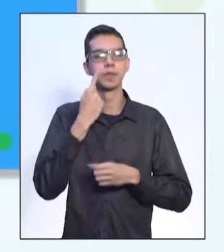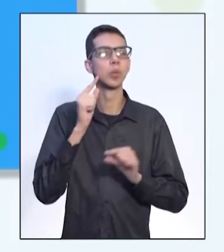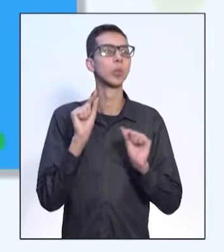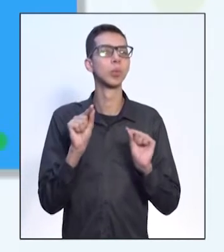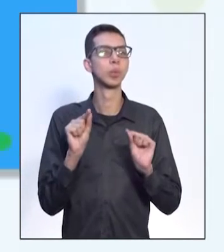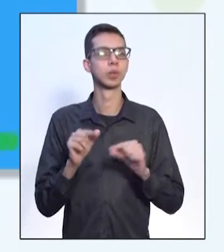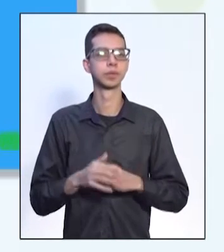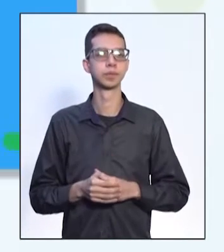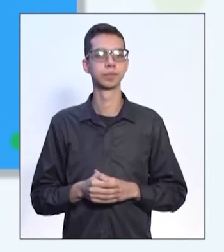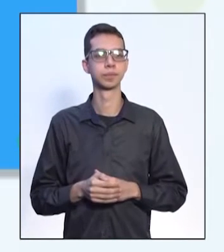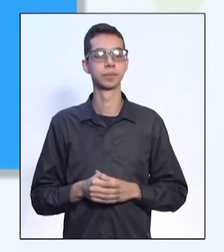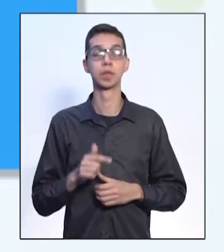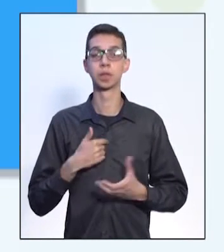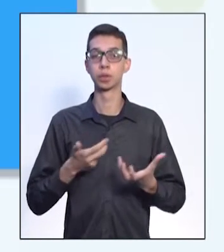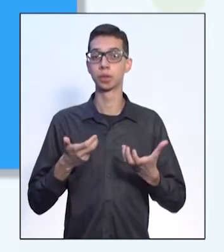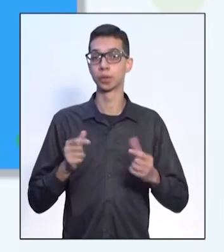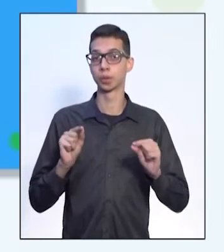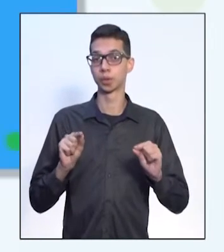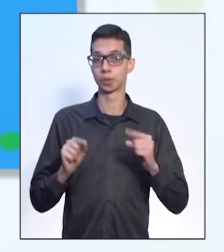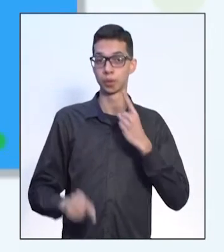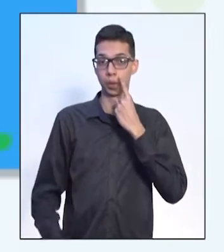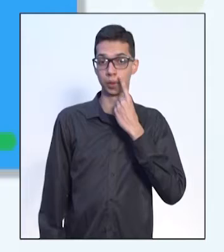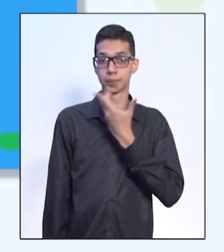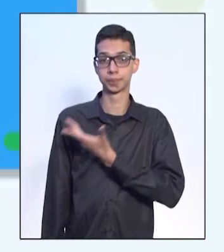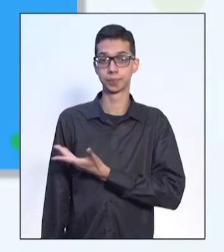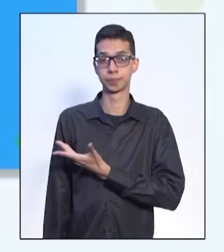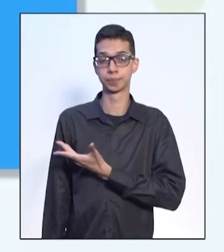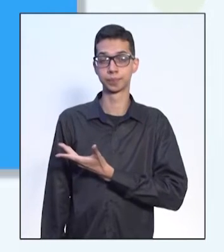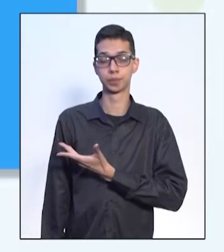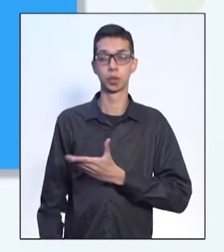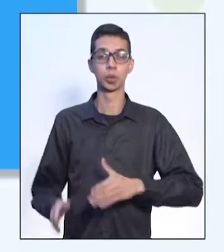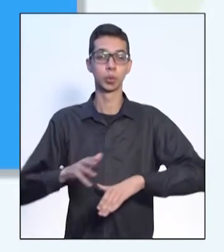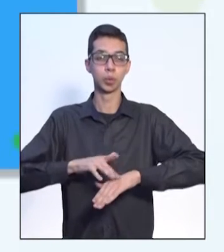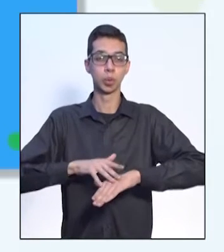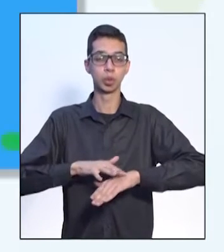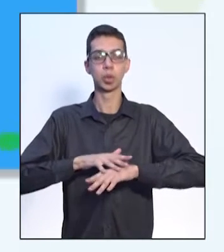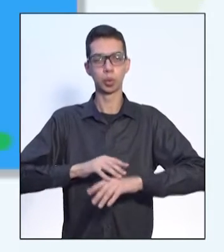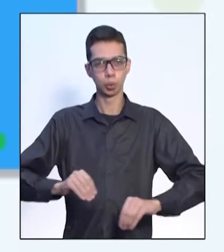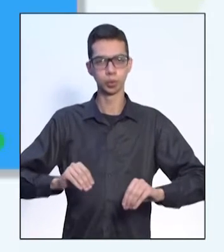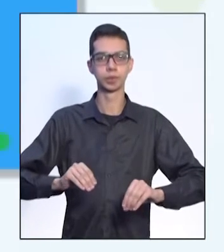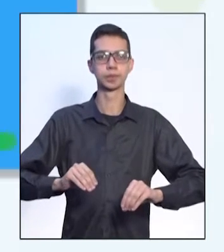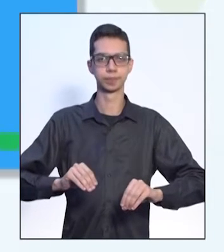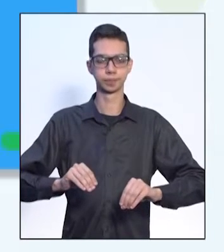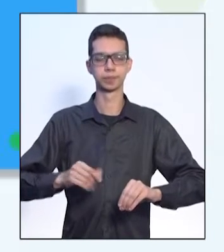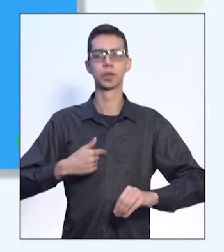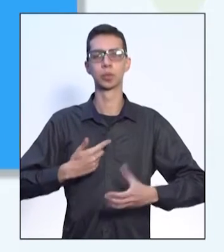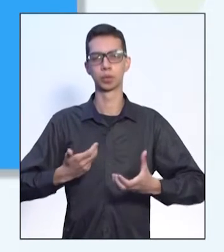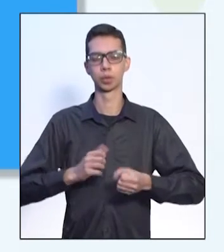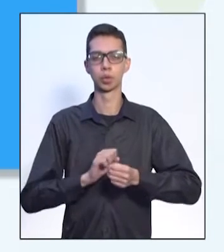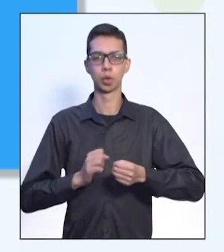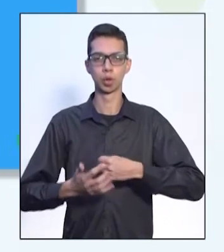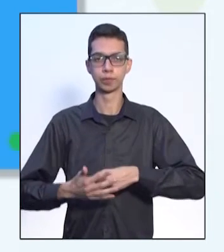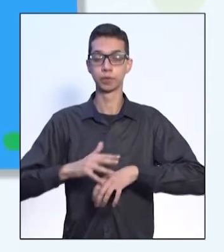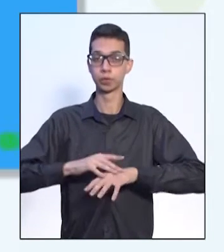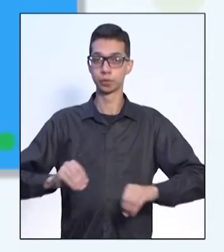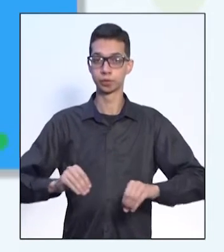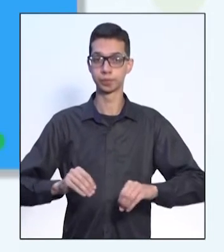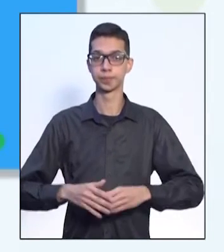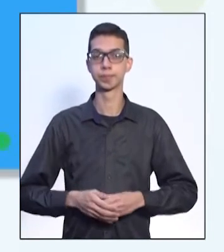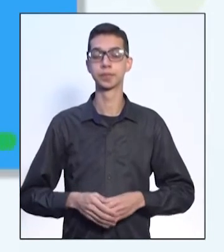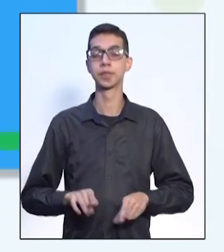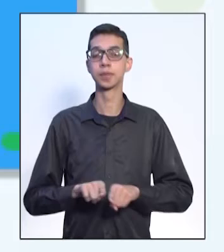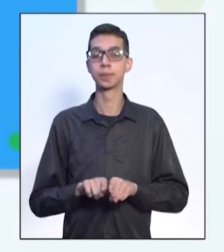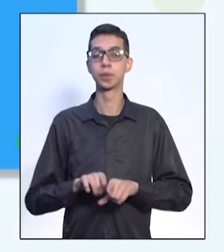que eu gostaria de ver nela seria a cura para as doenças, ou seja, a cura para o coronavírus e outras doenças que